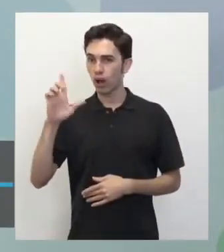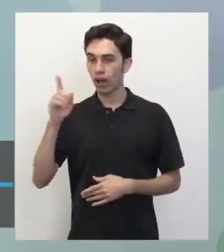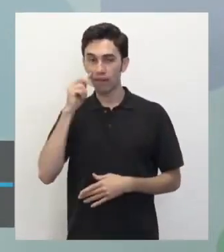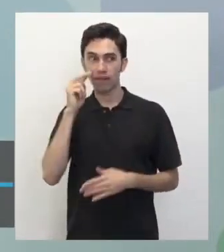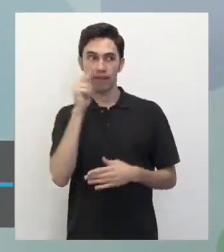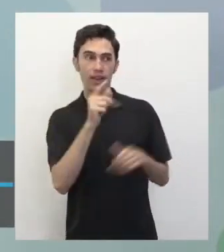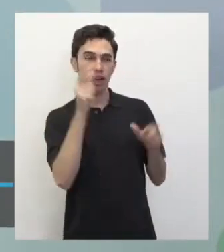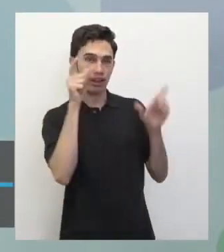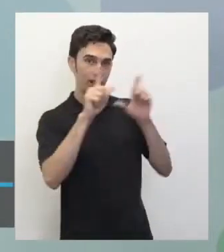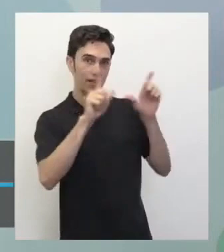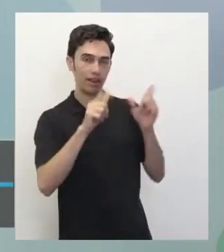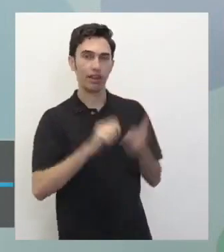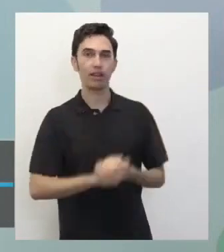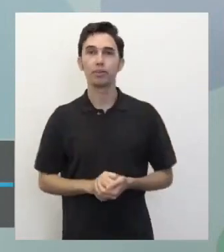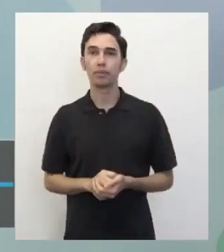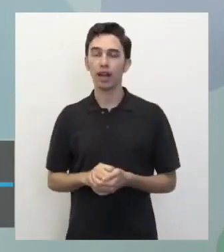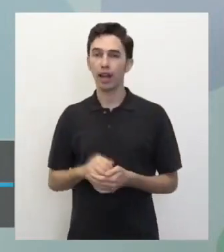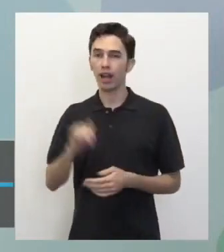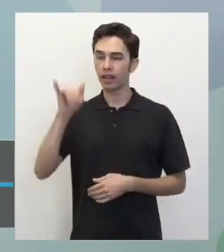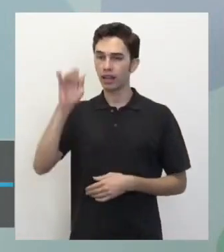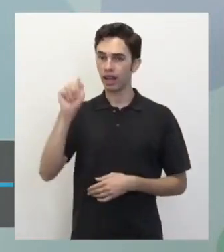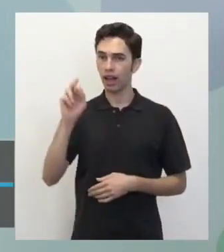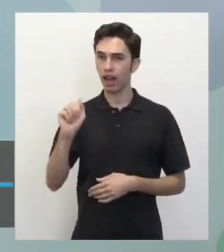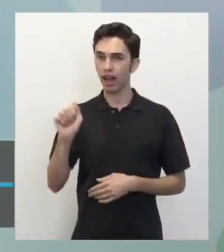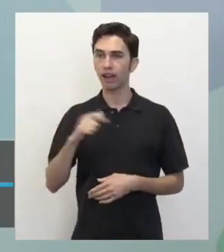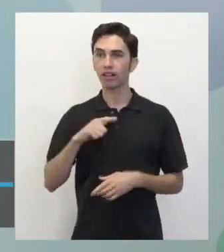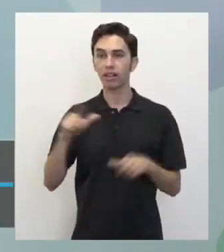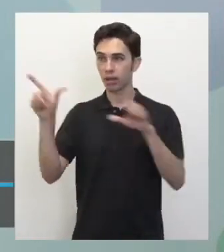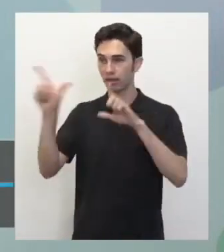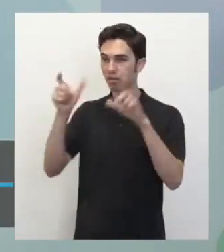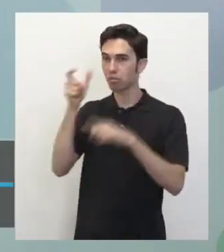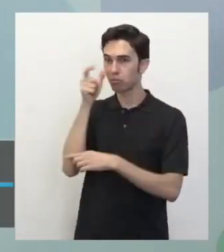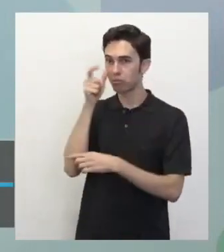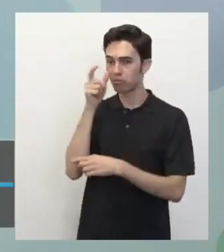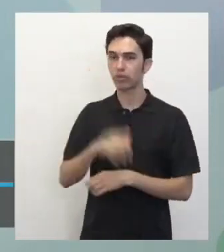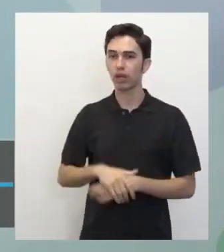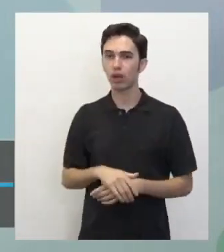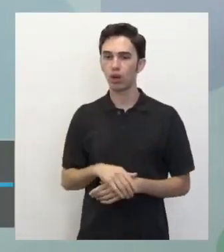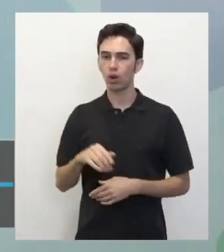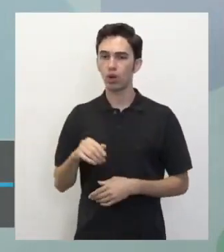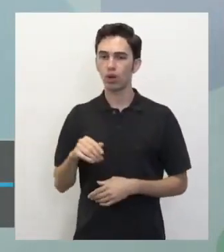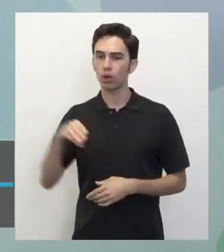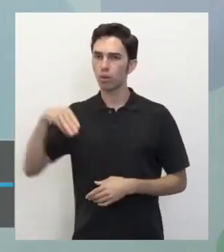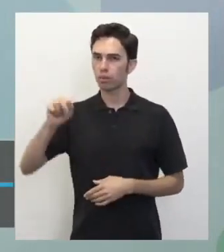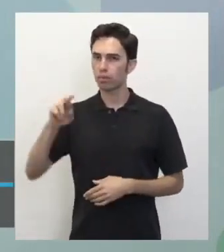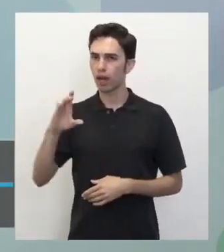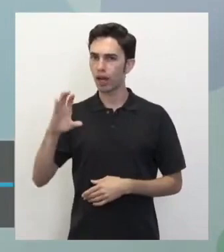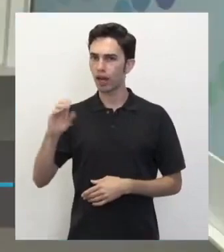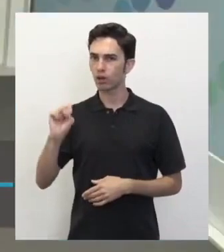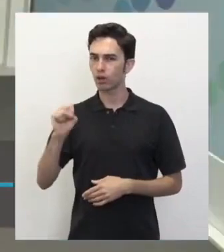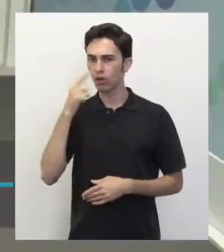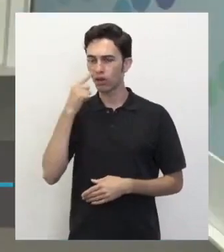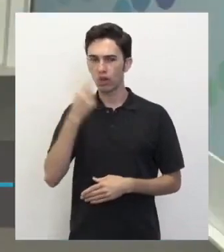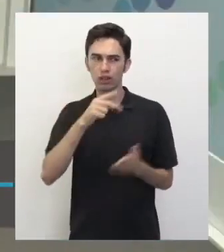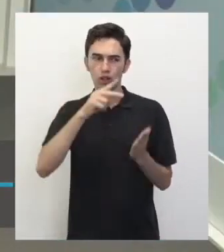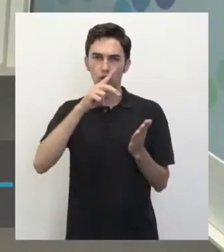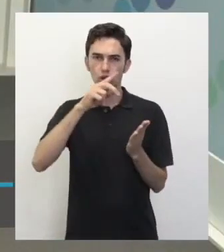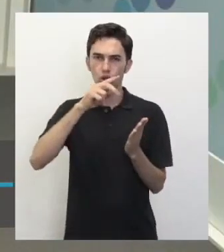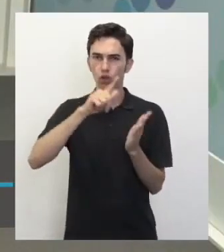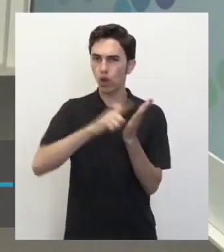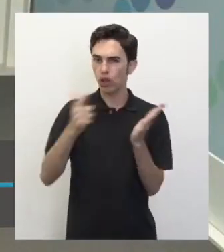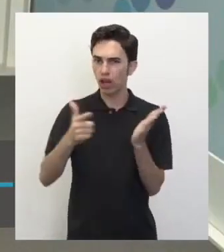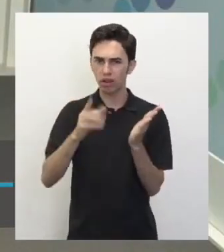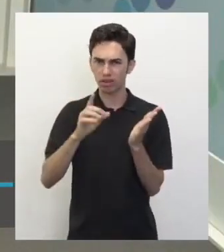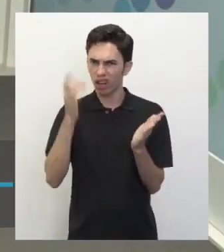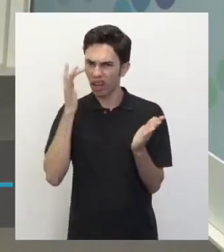jornais, a Yara vê televisão, o Marcos fala jornal. Será que é jornal Folha? Papel. Olha